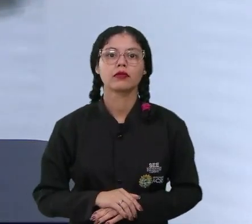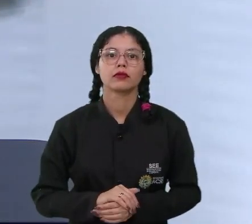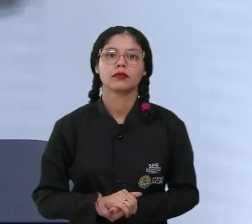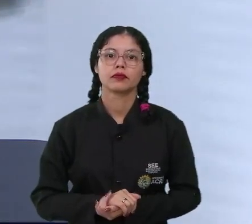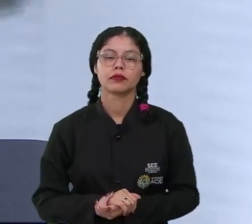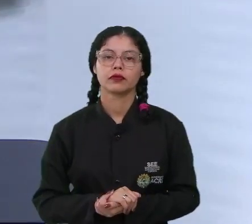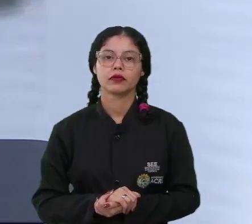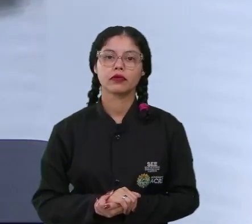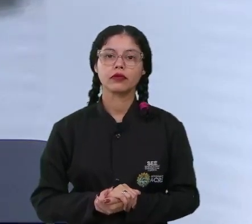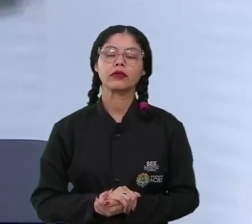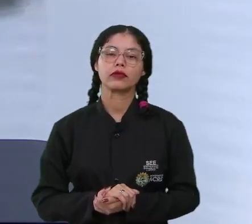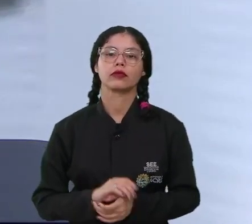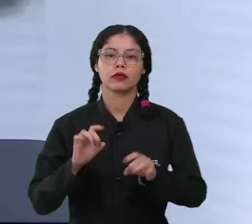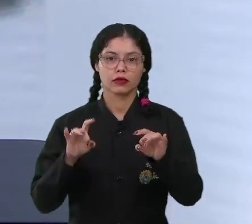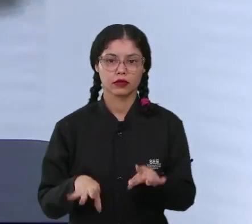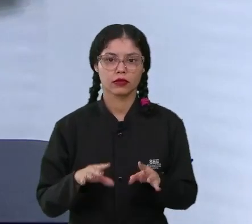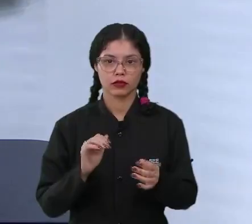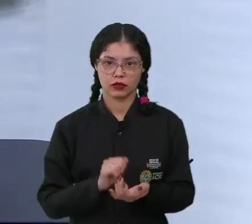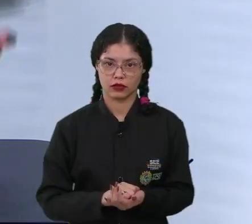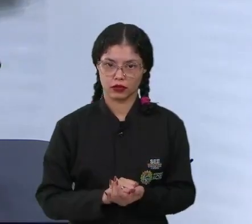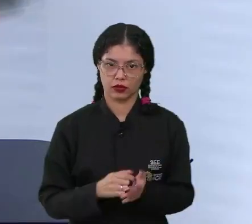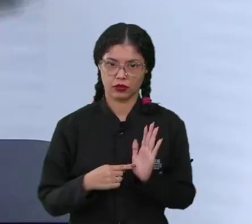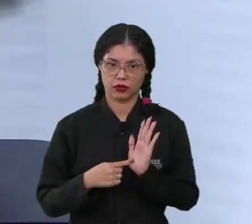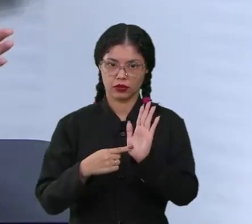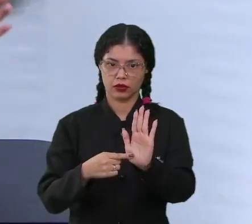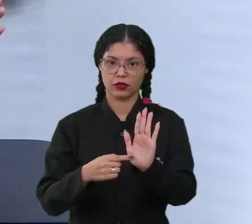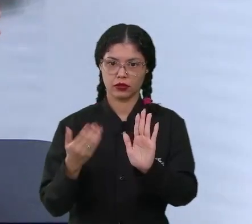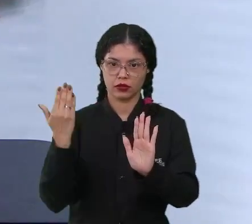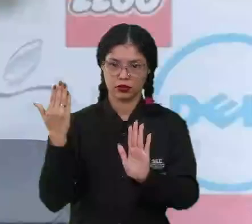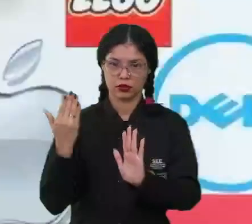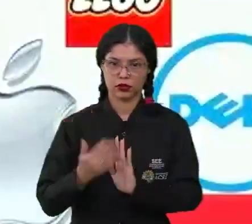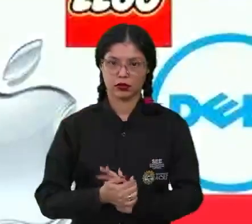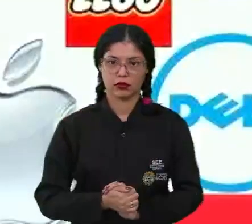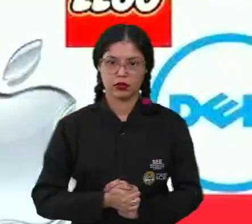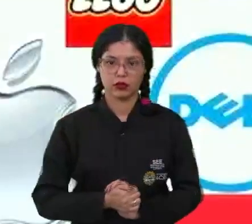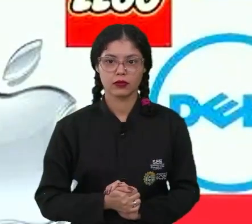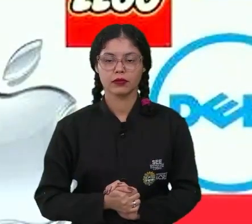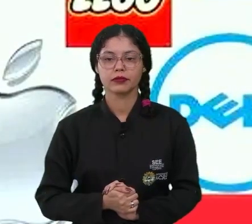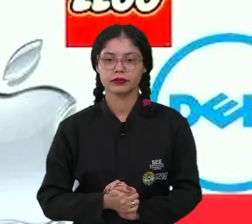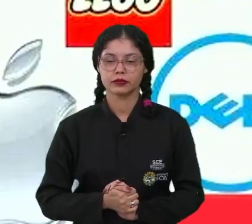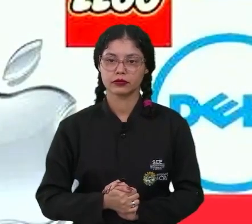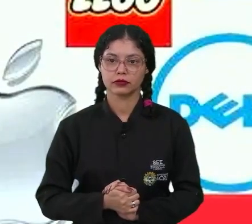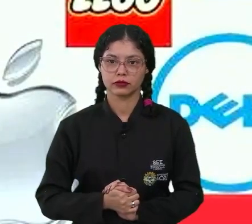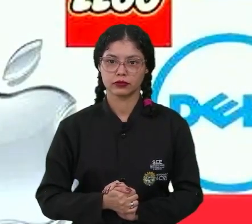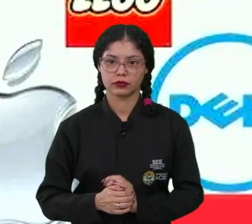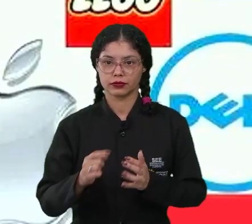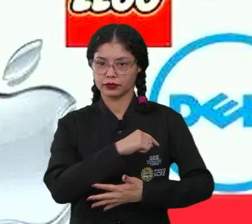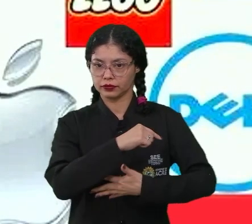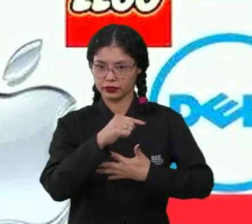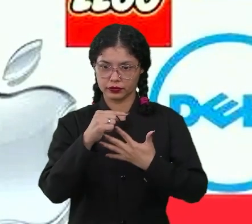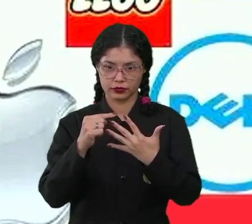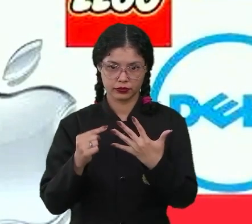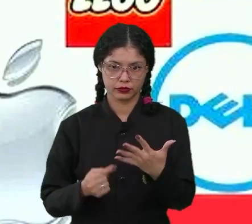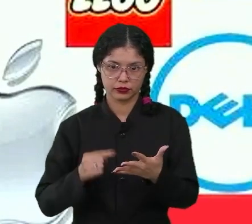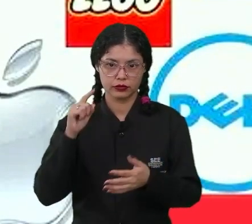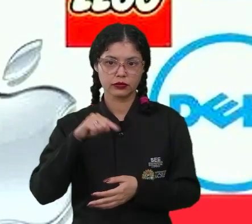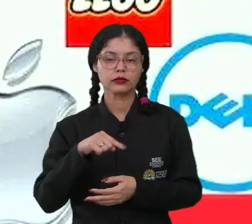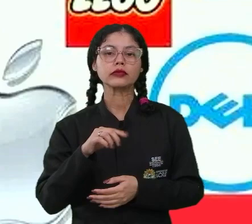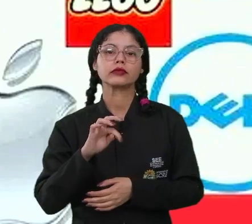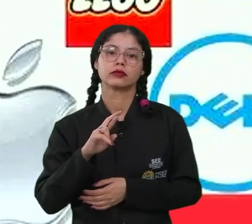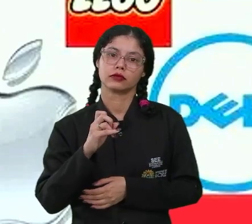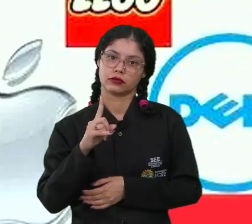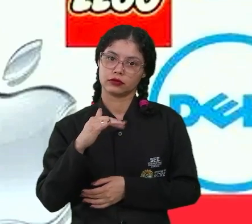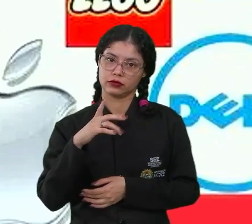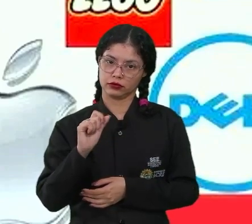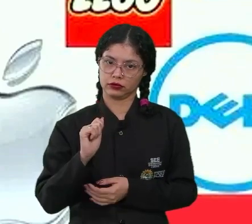por último, pessoal, eu quero mostrar essa imagem. Aqui nós temos várias empresas